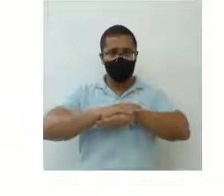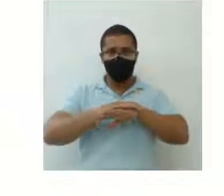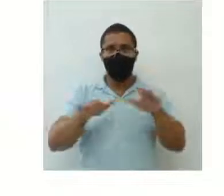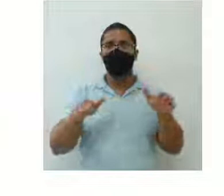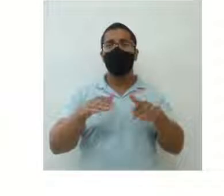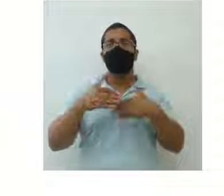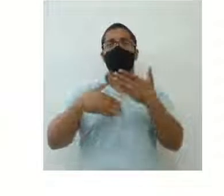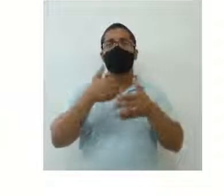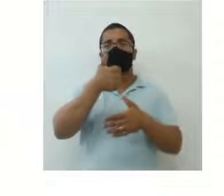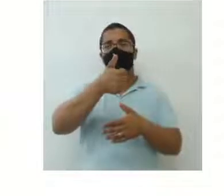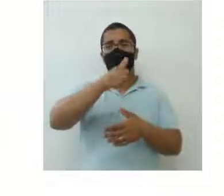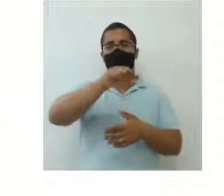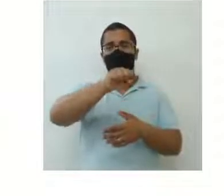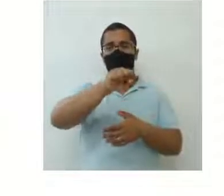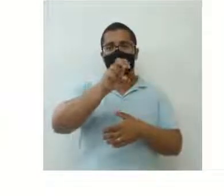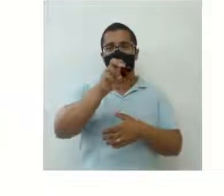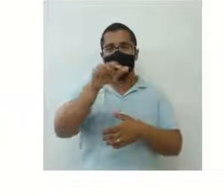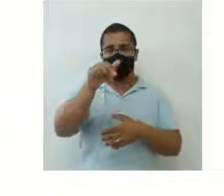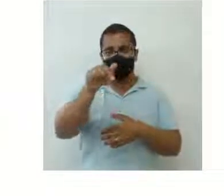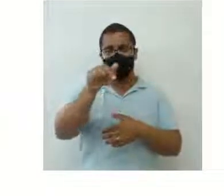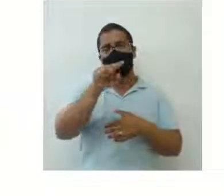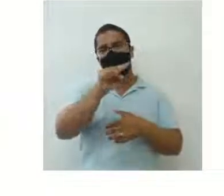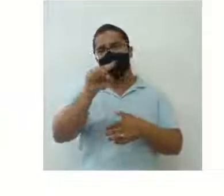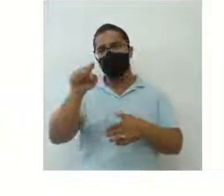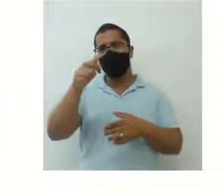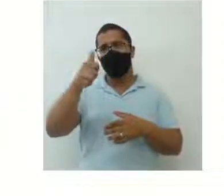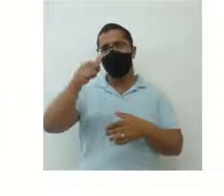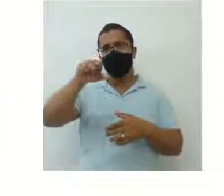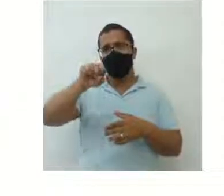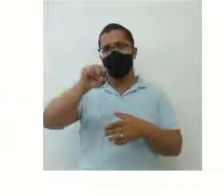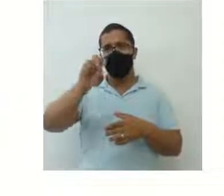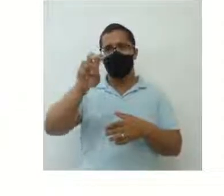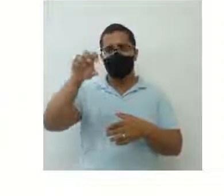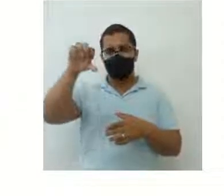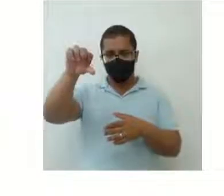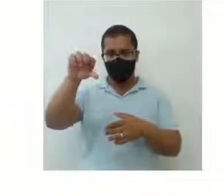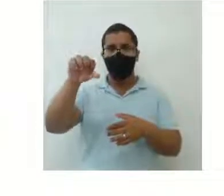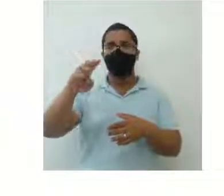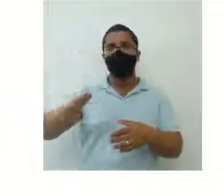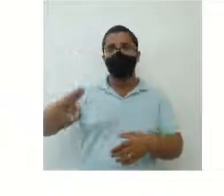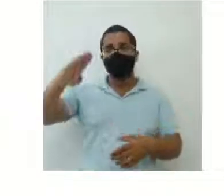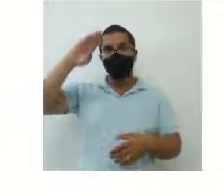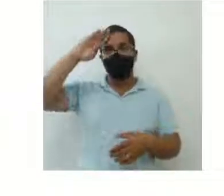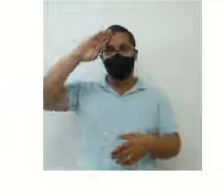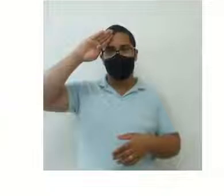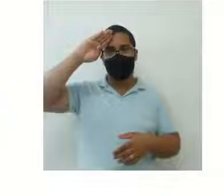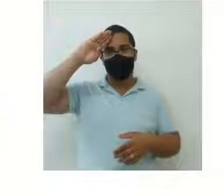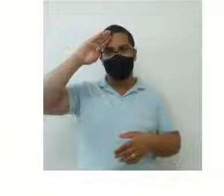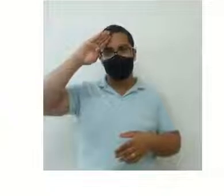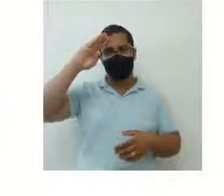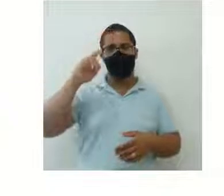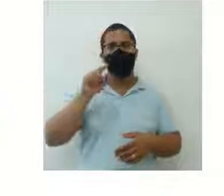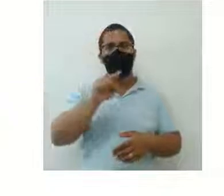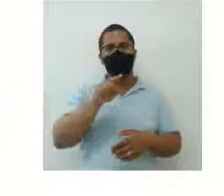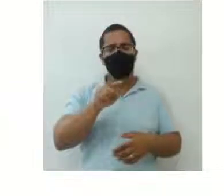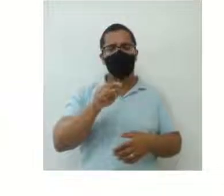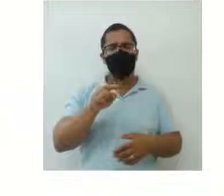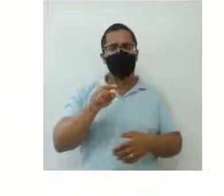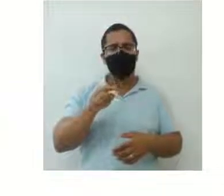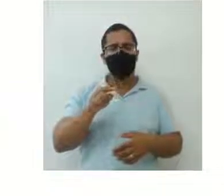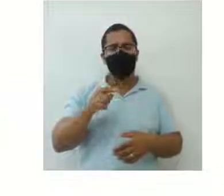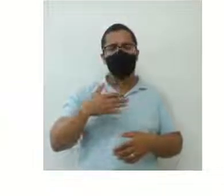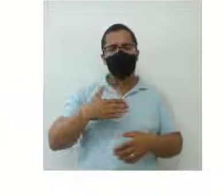1857, 1859, então os soldados muçulmanos, né, hindus e